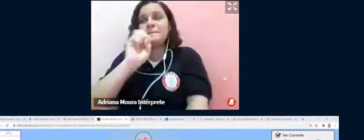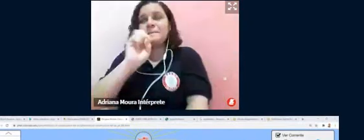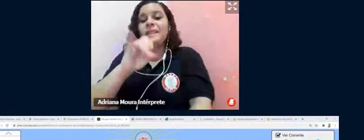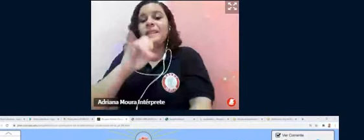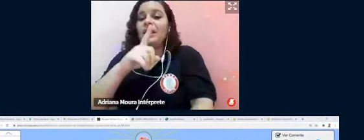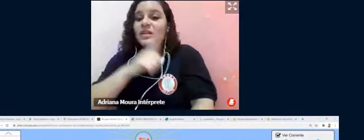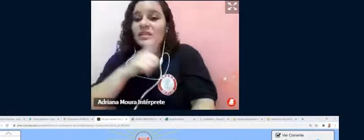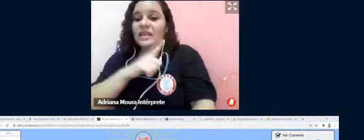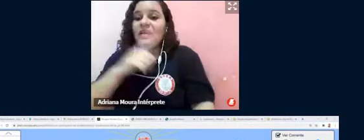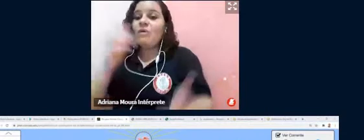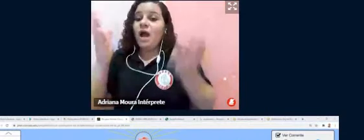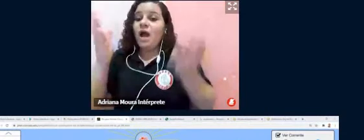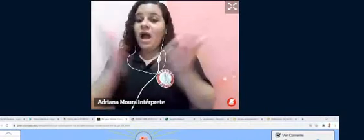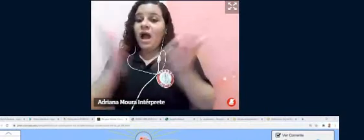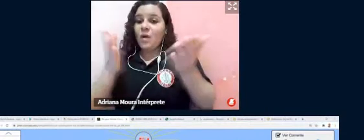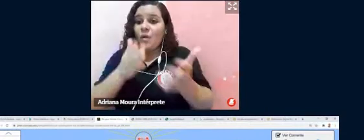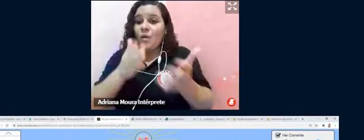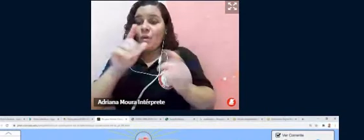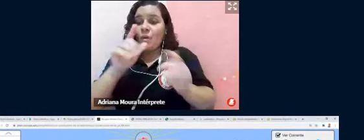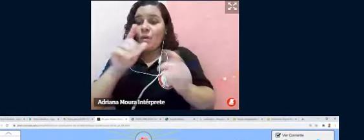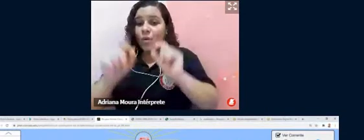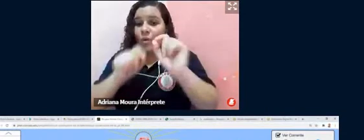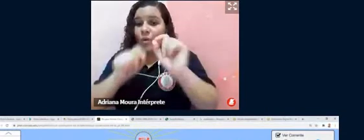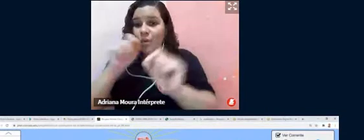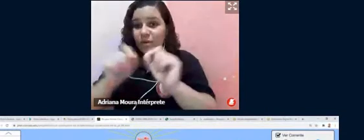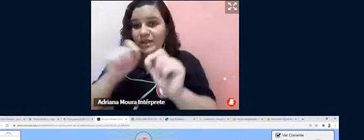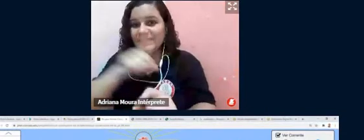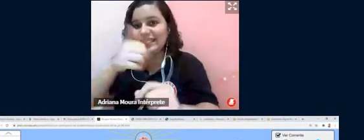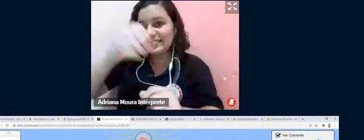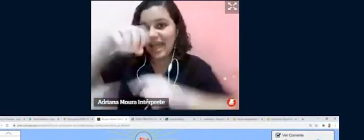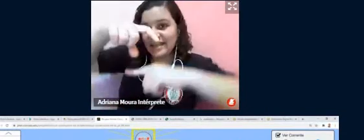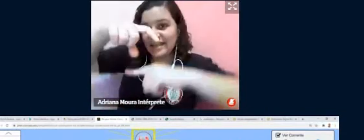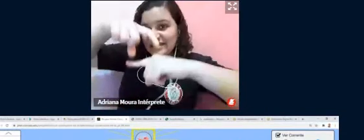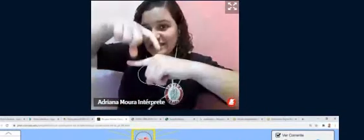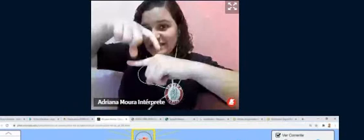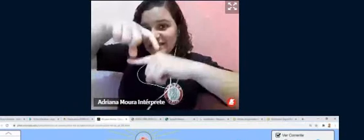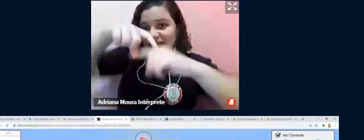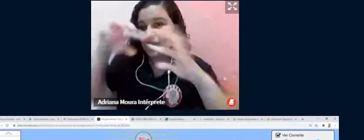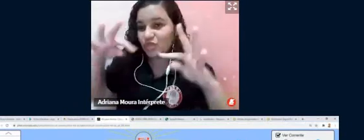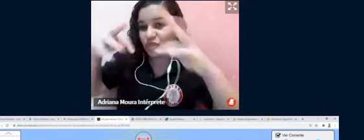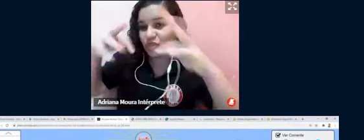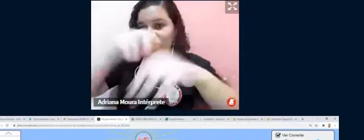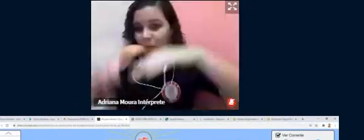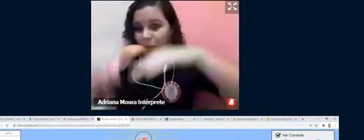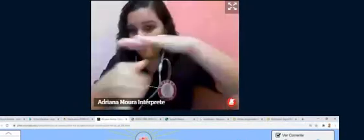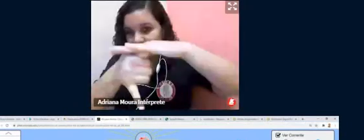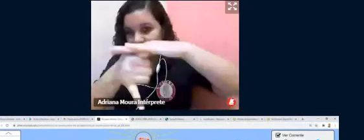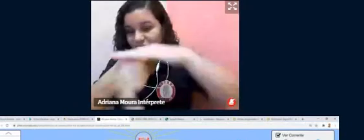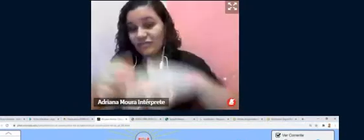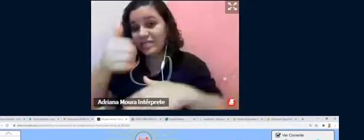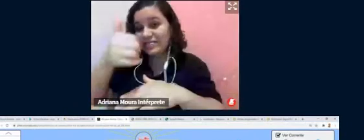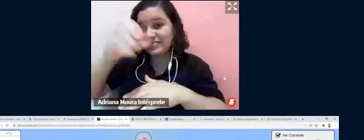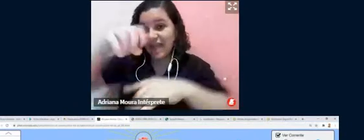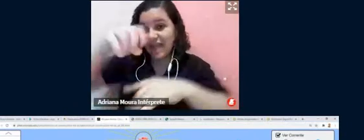apagando, e se eu tenho agora 10 ohms no total embaixo e 10 ohms aqui em cima,